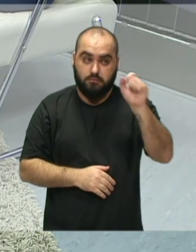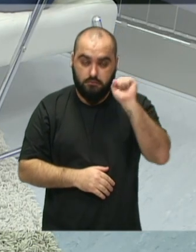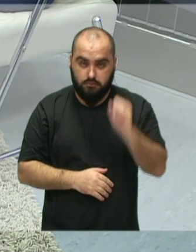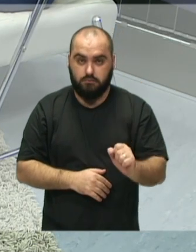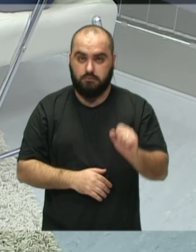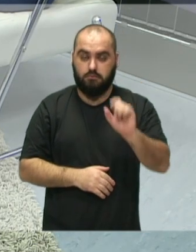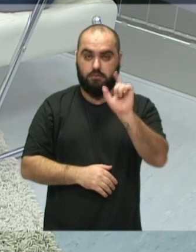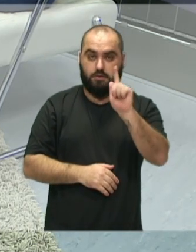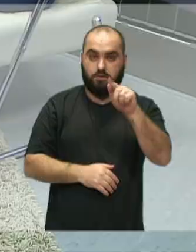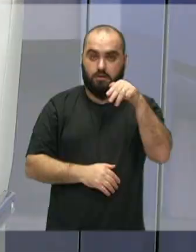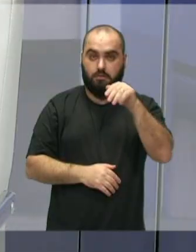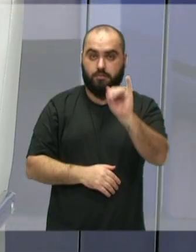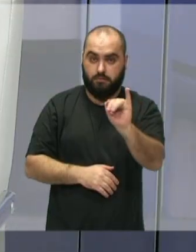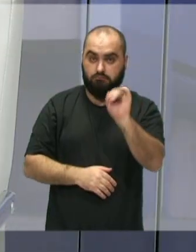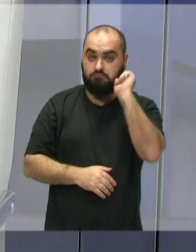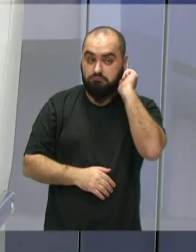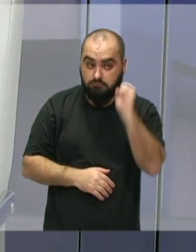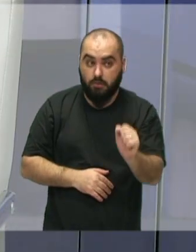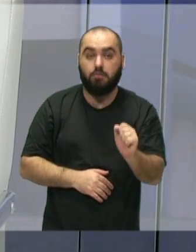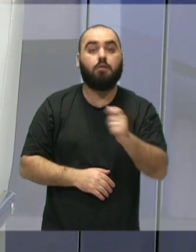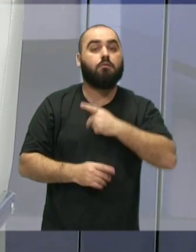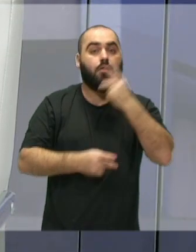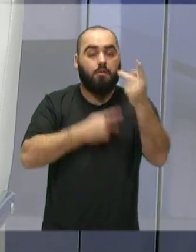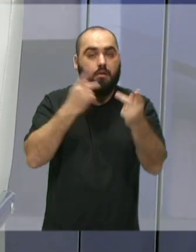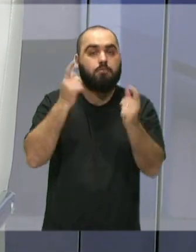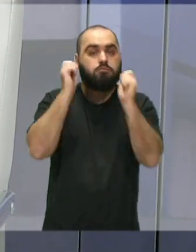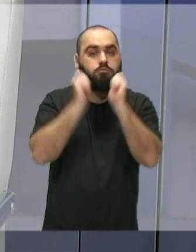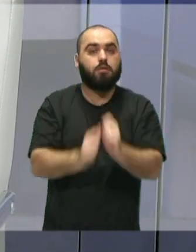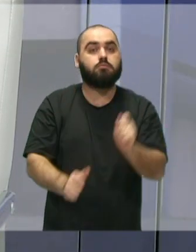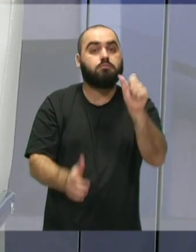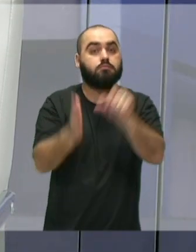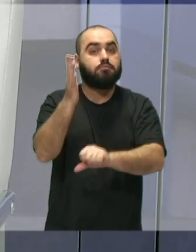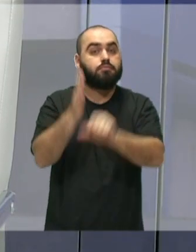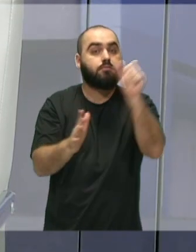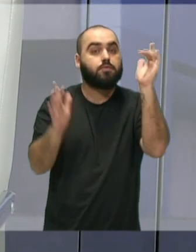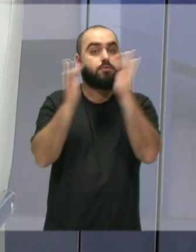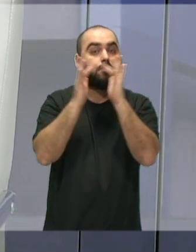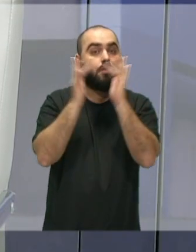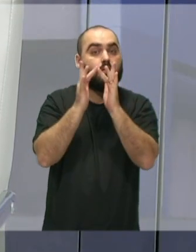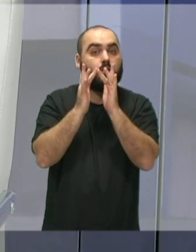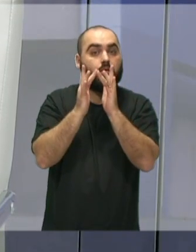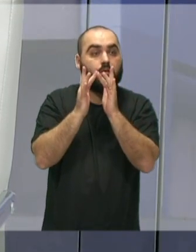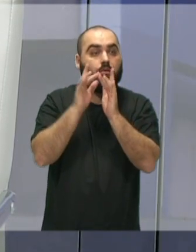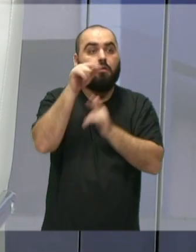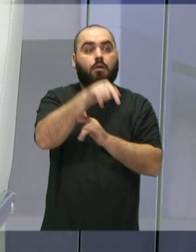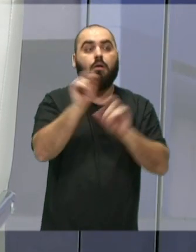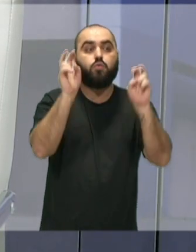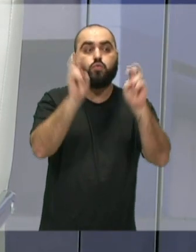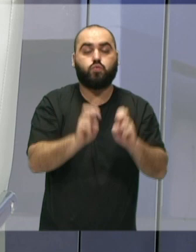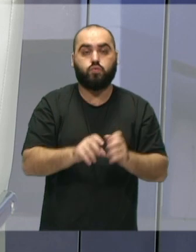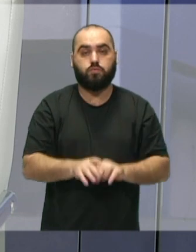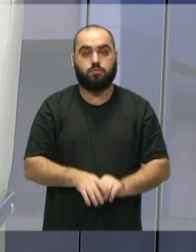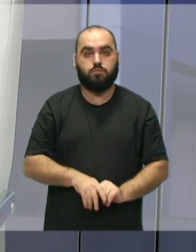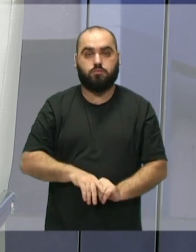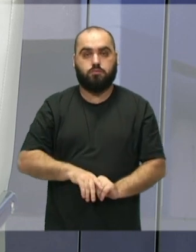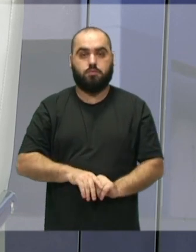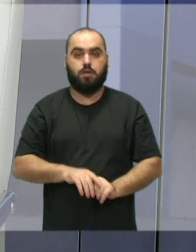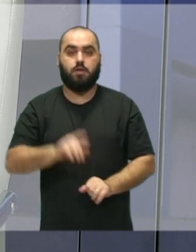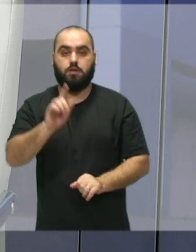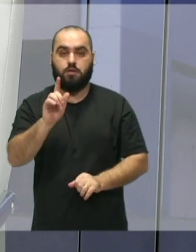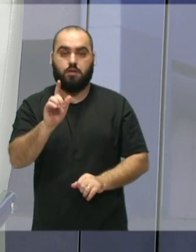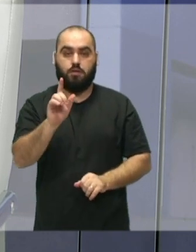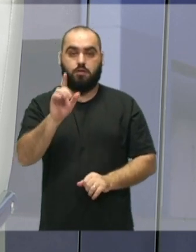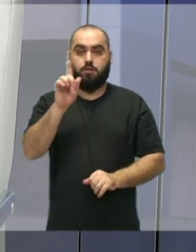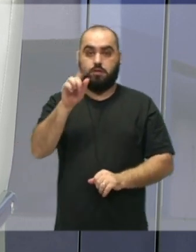Armada para que a Guarda Armada faça um primeiro contato com as pessoas em situações assim. A Guarda Armada já é procurada